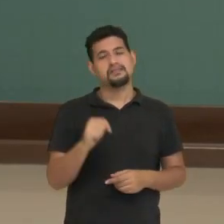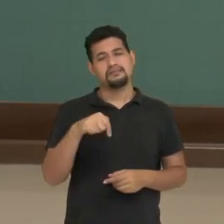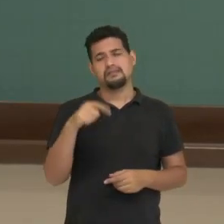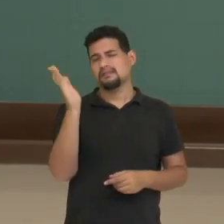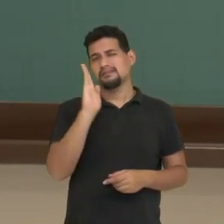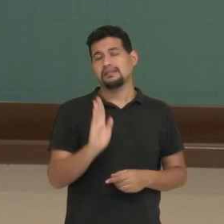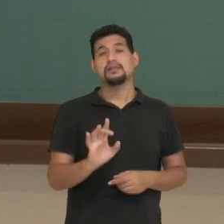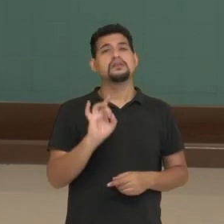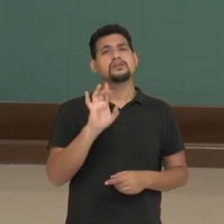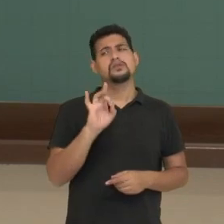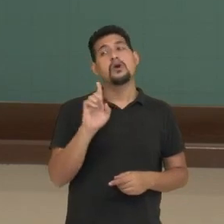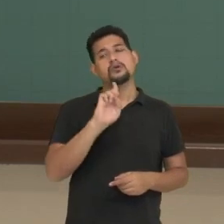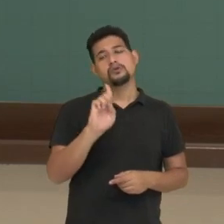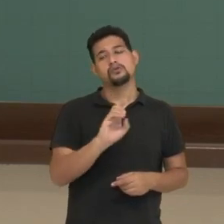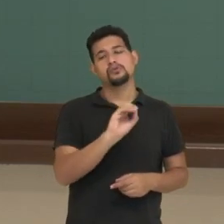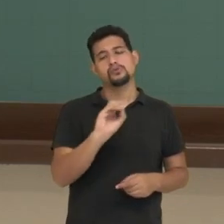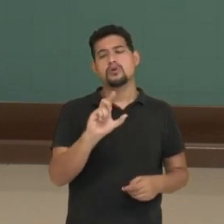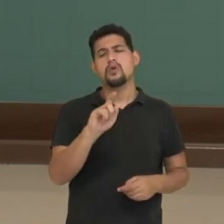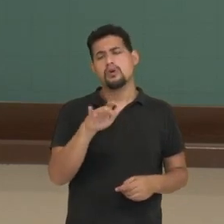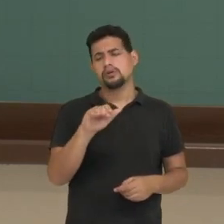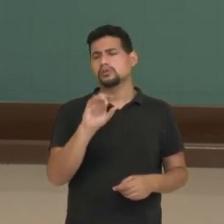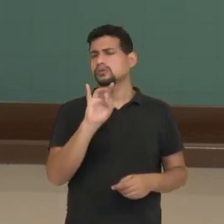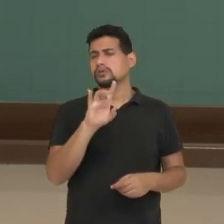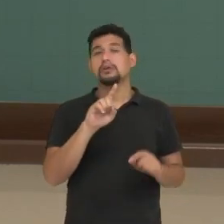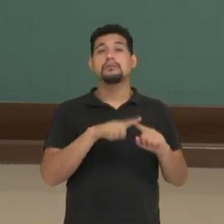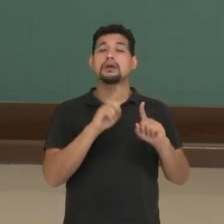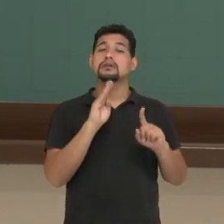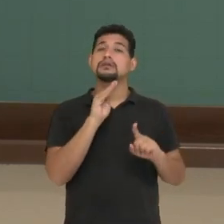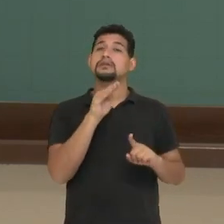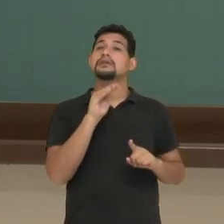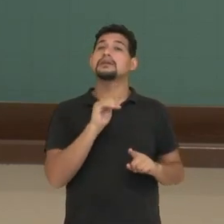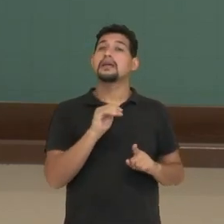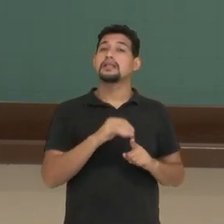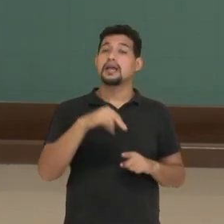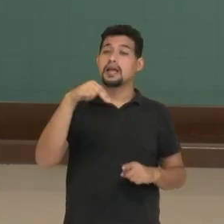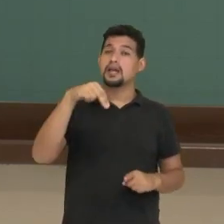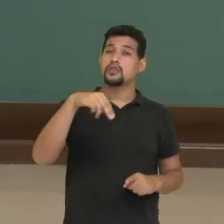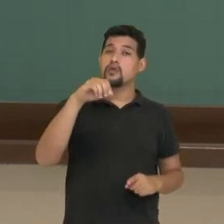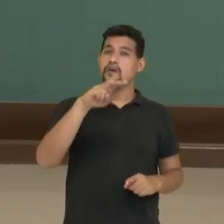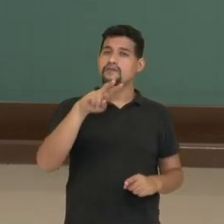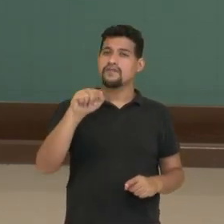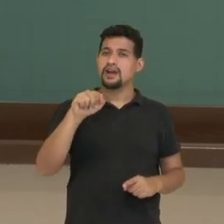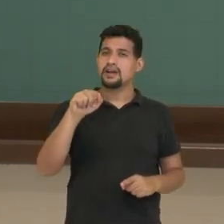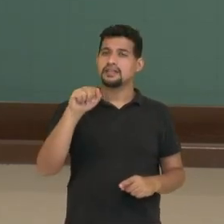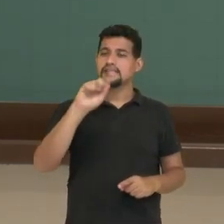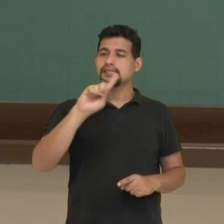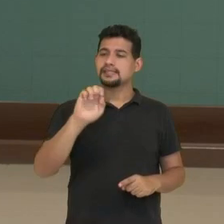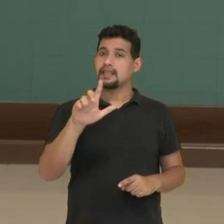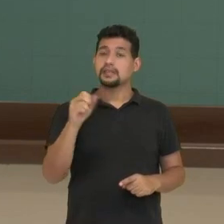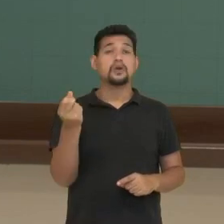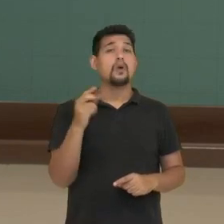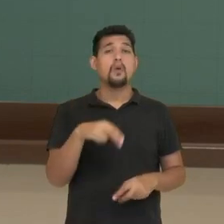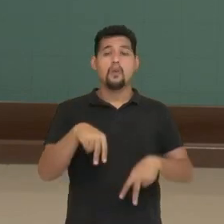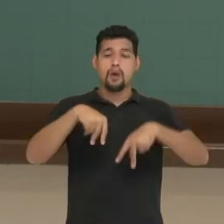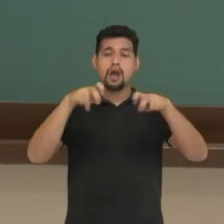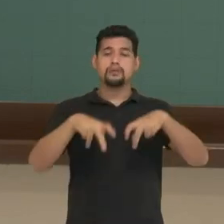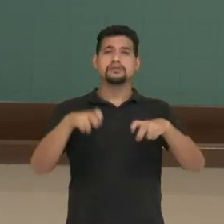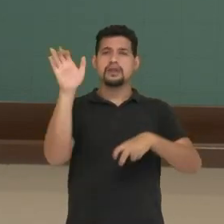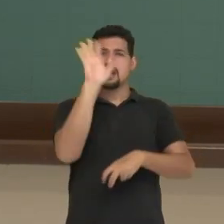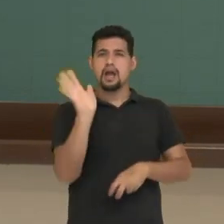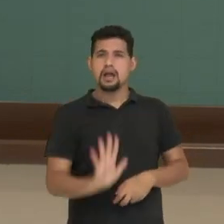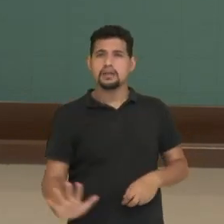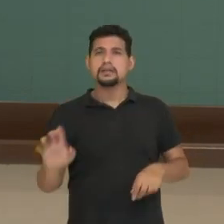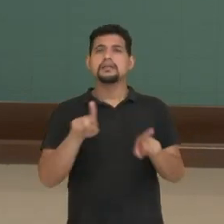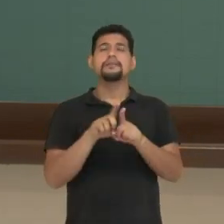só se for em zoológico, né? Eles são típicos da Nova Zelândia e da Austrália, especificamente, tá? E são